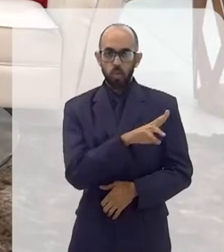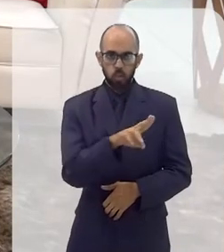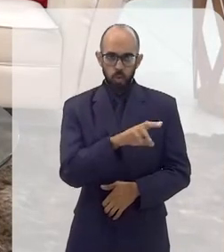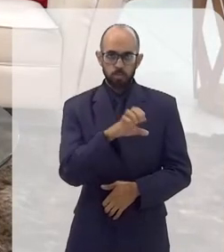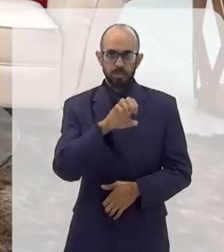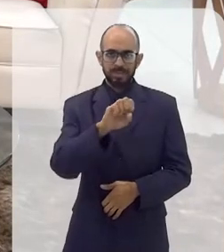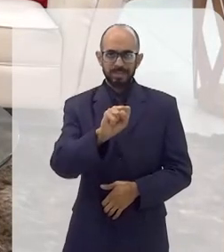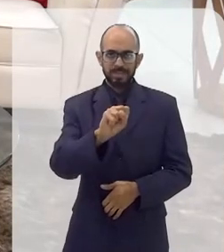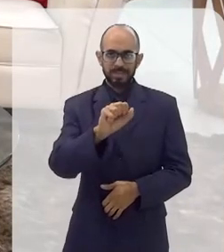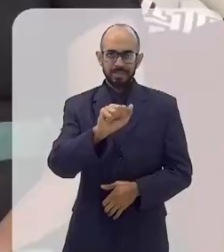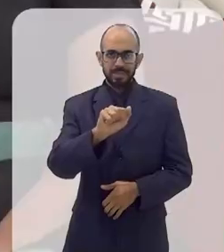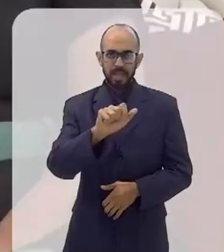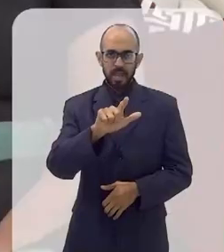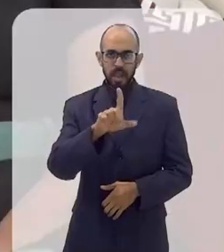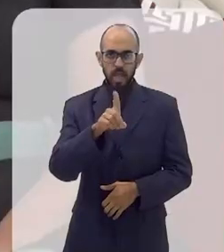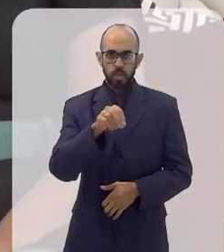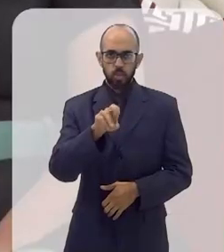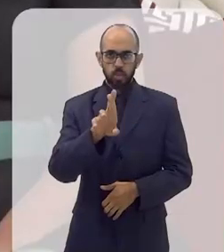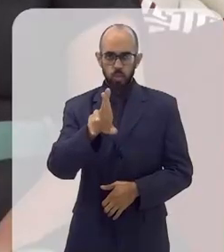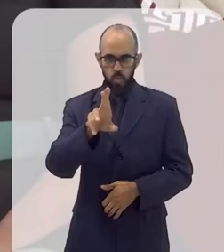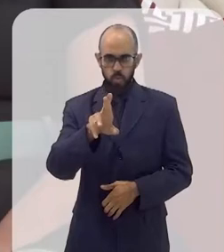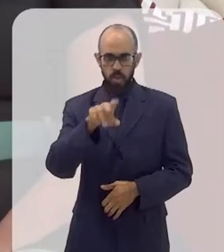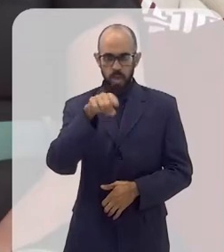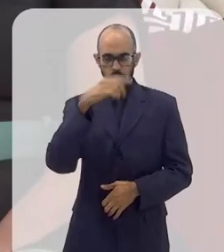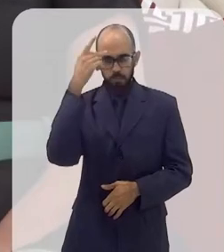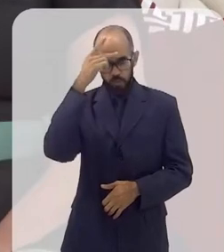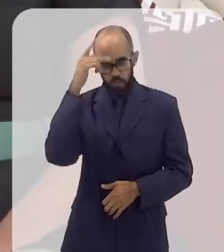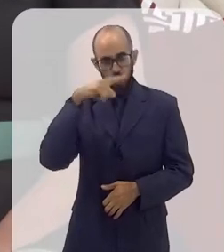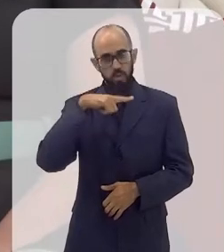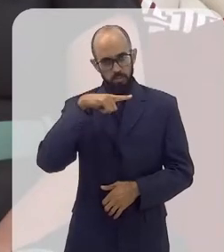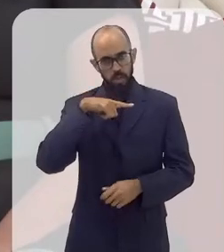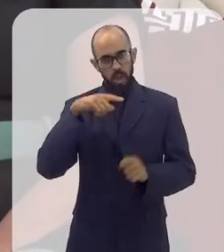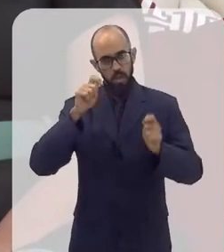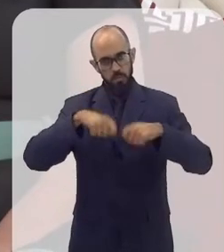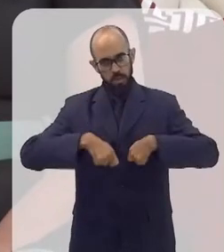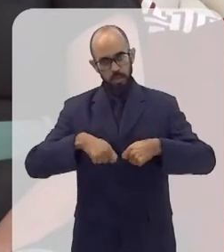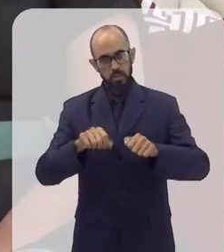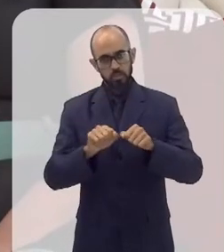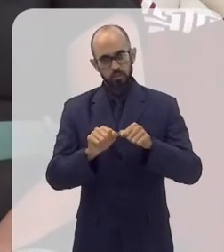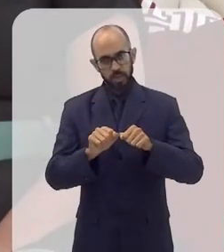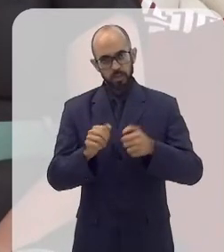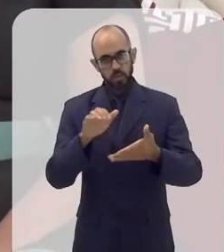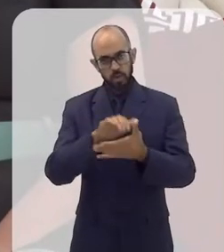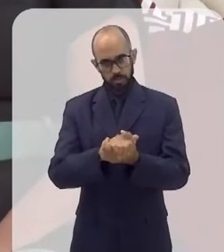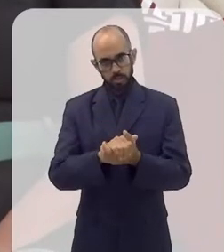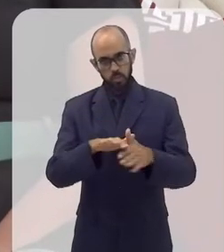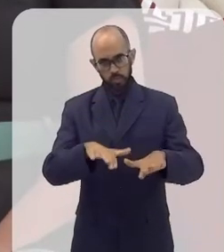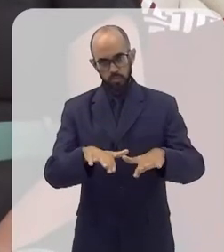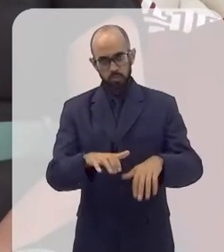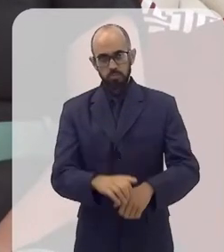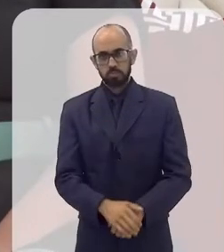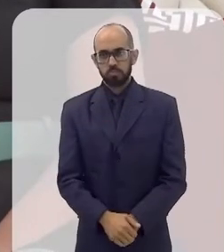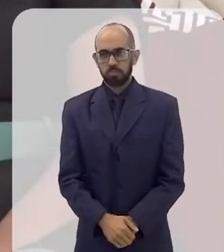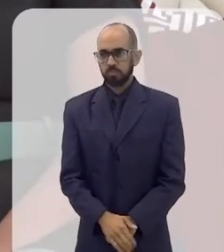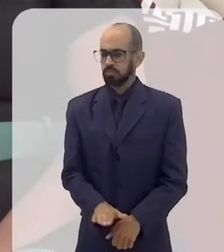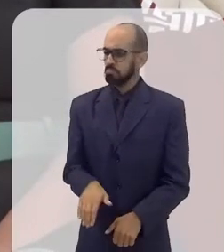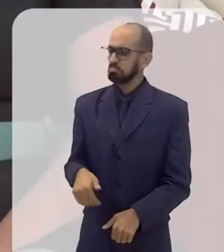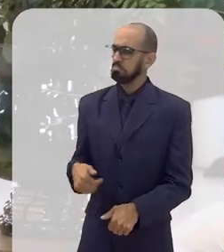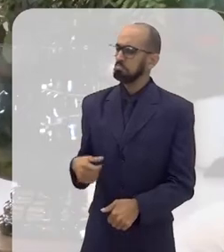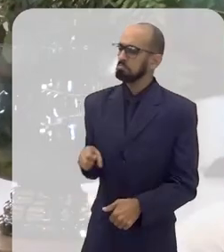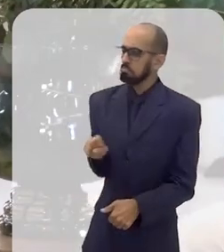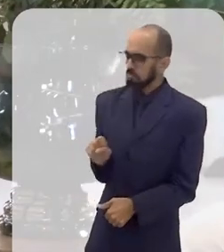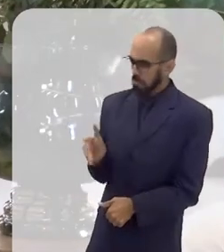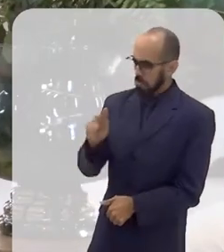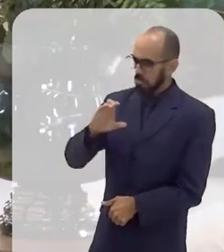seladores. Certo. São algumas pessoas que podem realizar essas ordenanças dentro dos templos do Senhor. Tá.